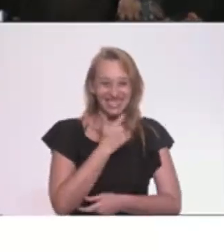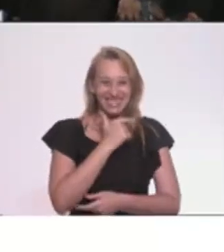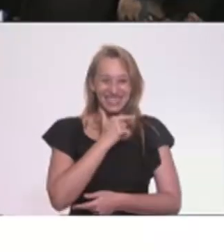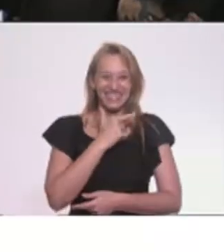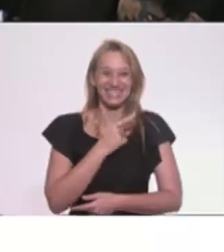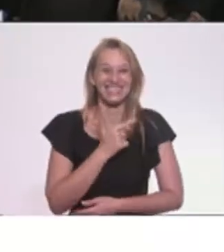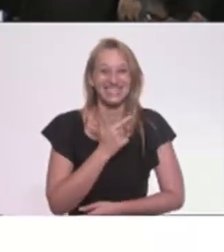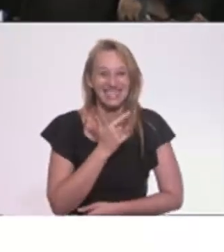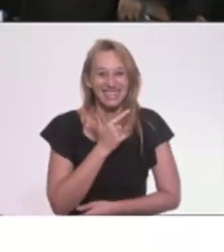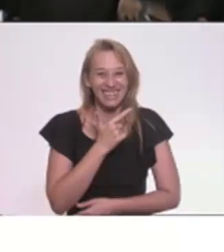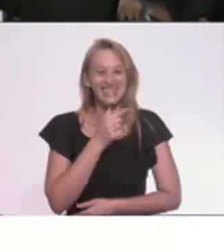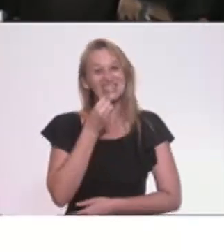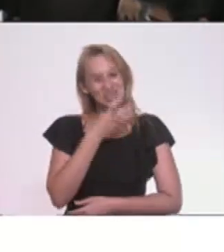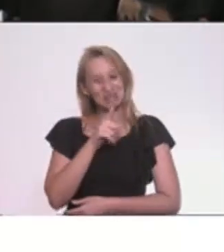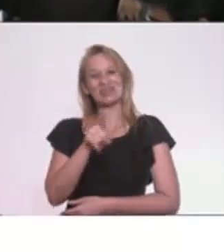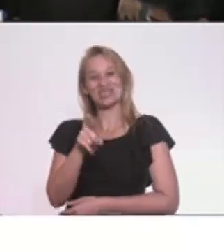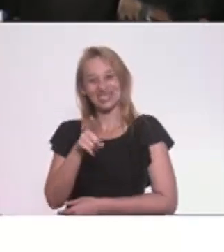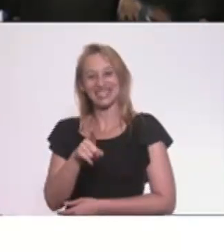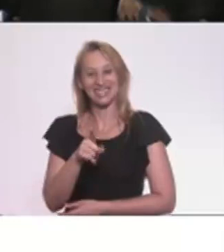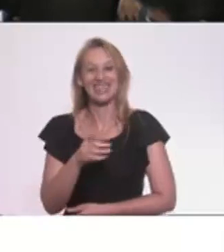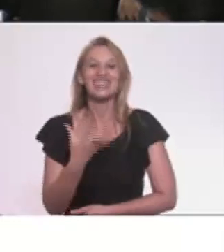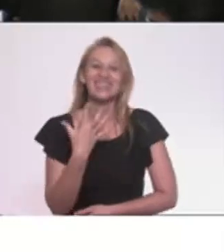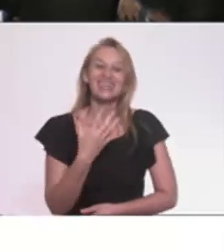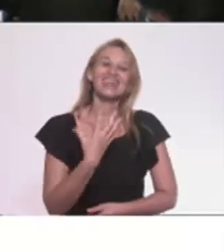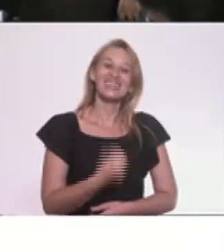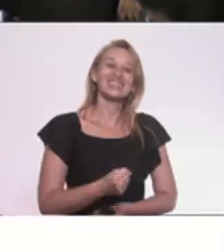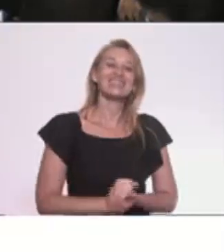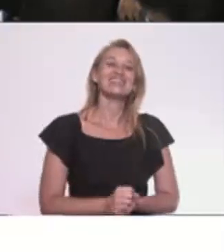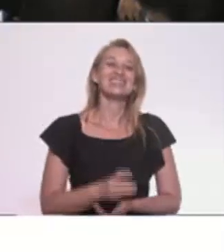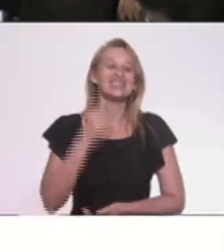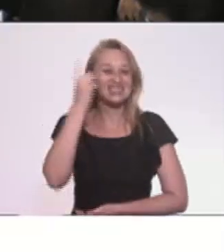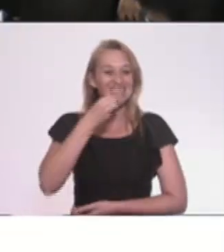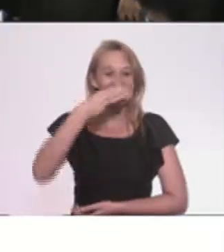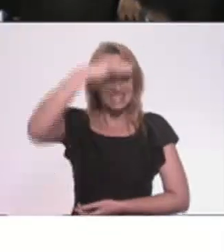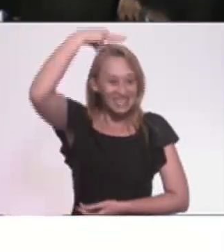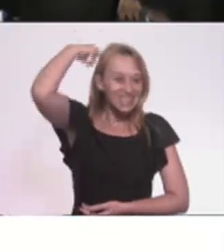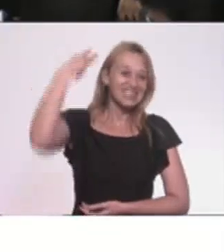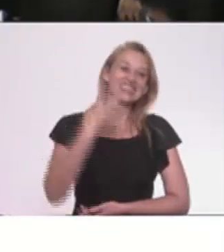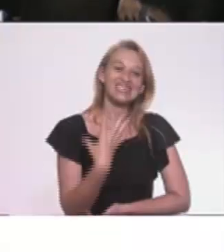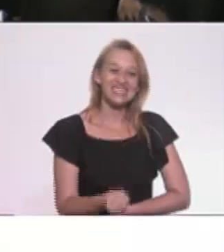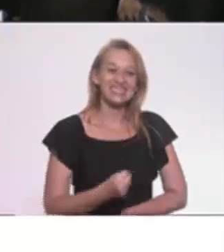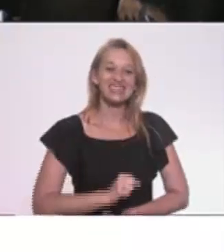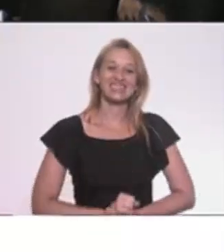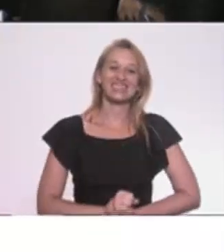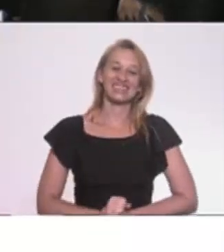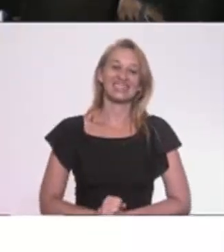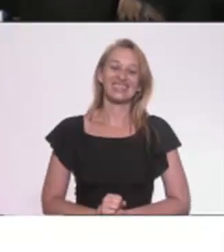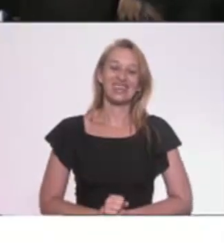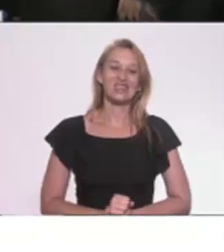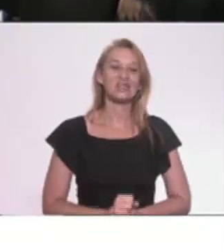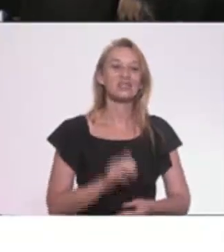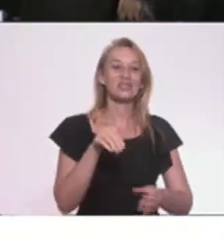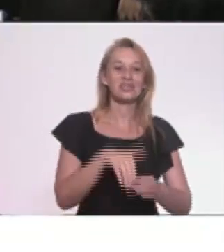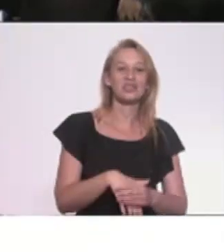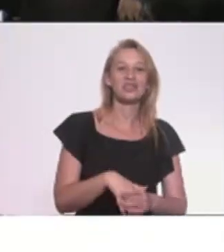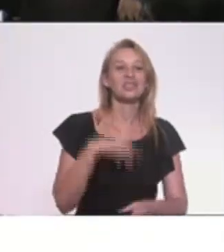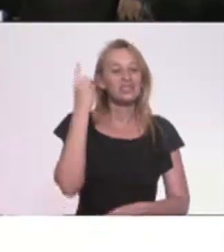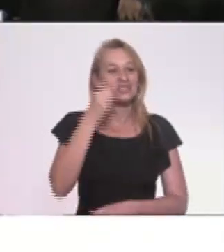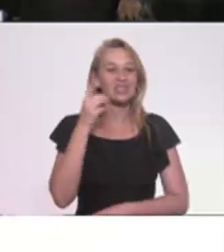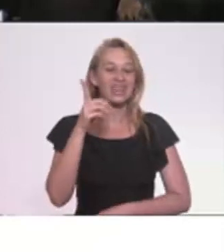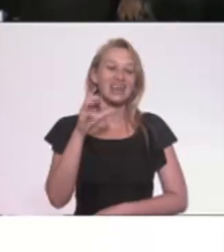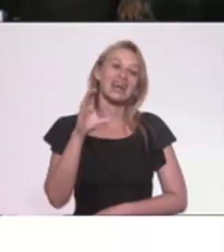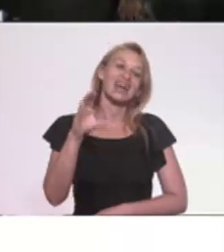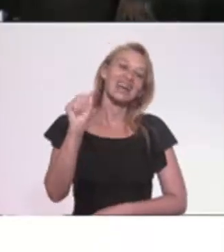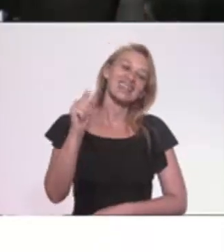É boa, foi boa. Favorável. Como voto, deputado Márcio Pacheco. Voto favorável, senhor presidente. Como voto, deputado Márcio